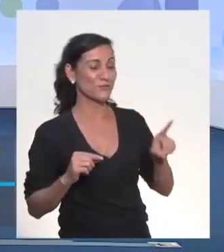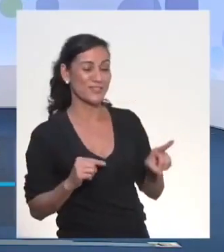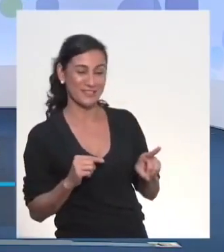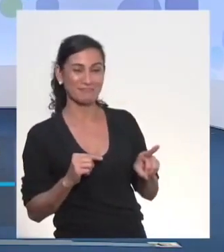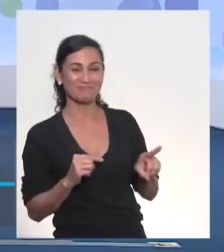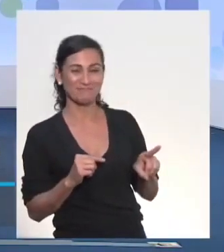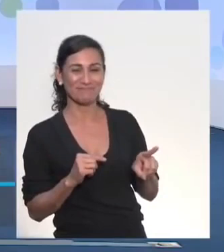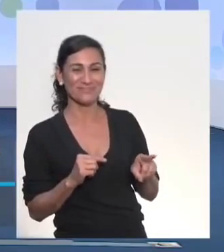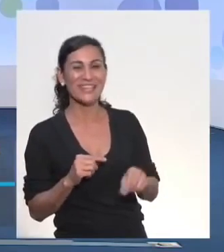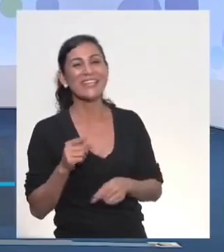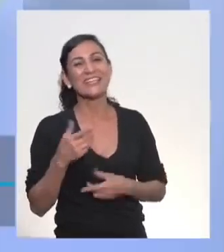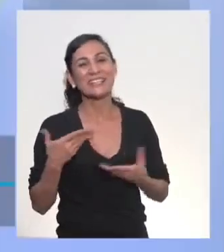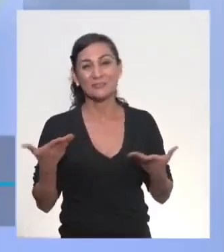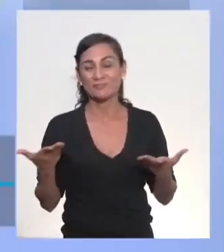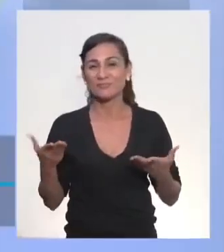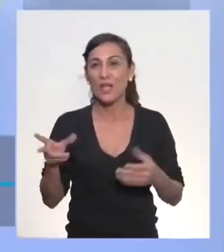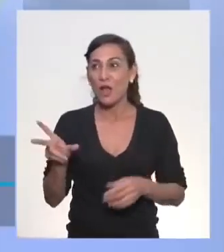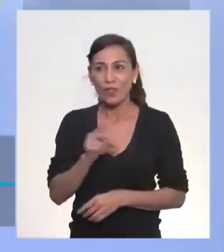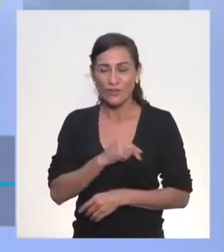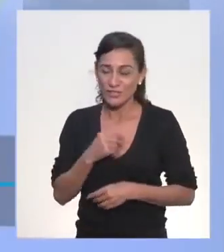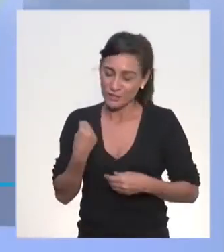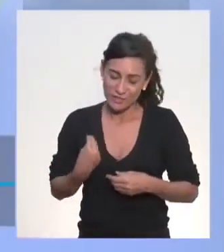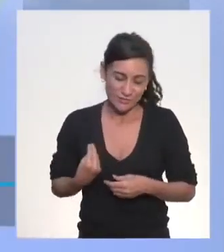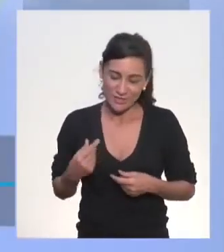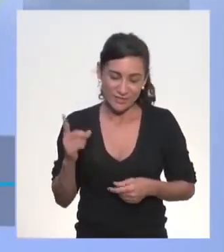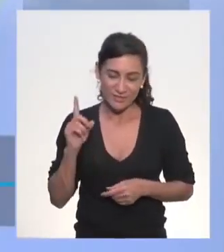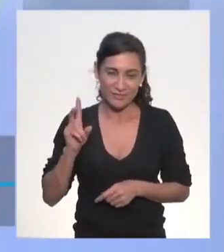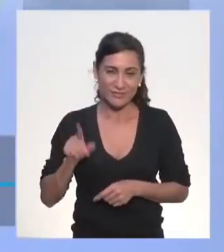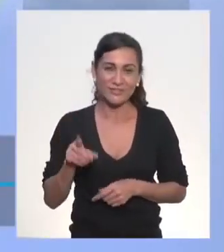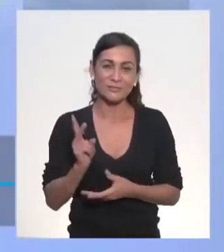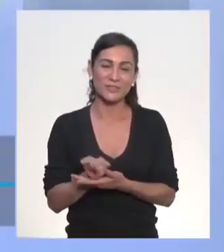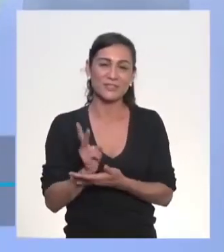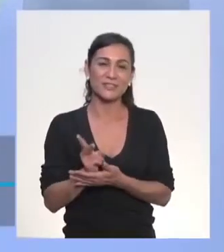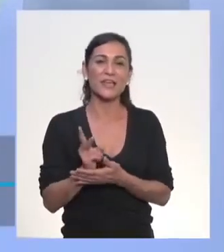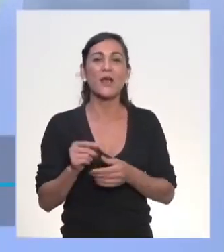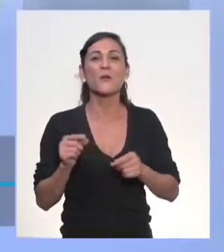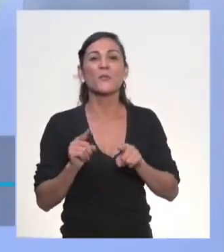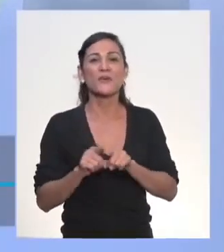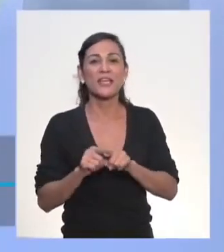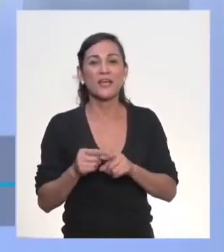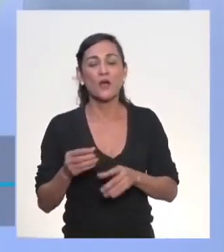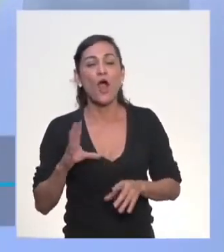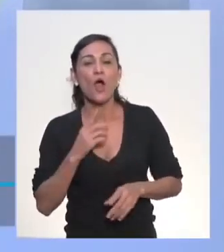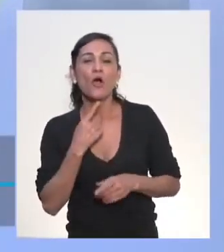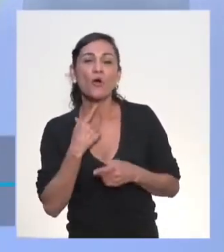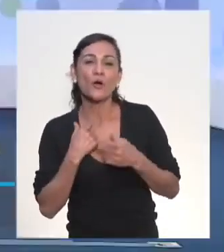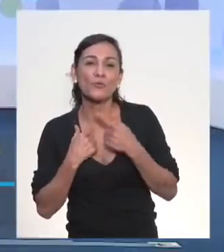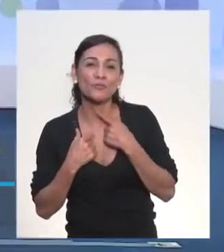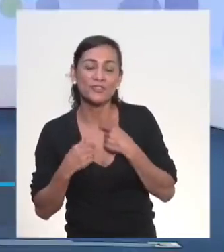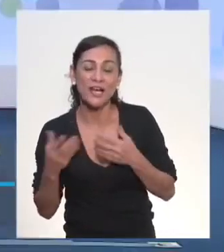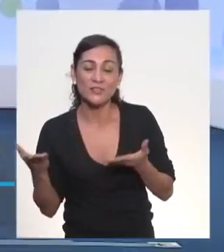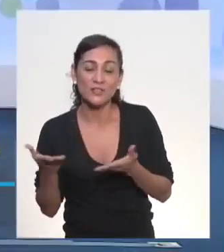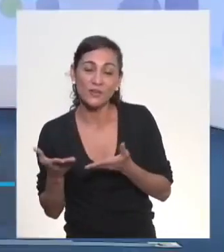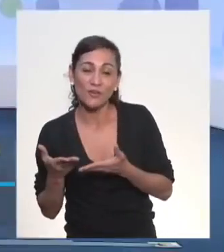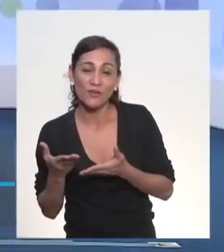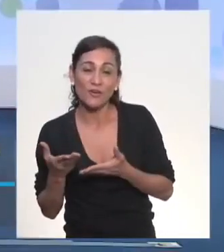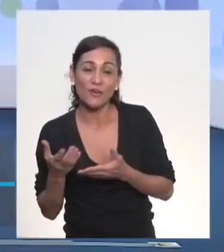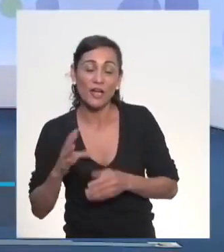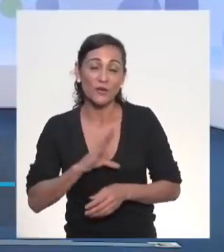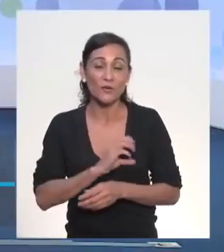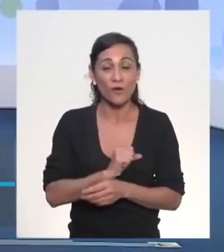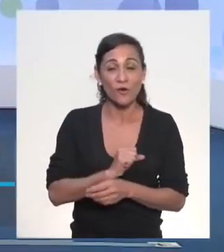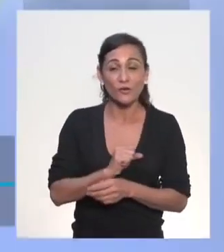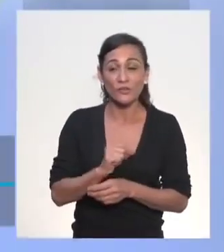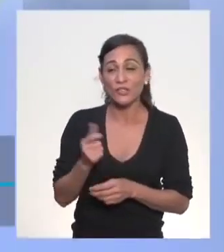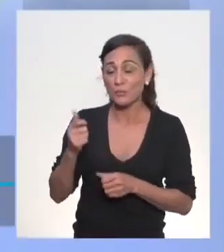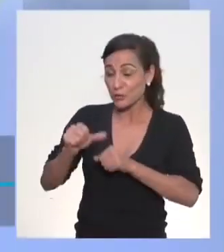sem não, é um cara que, a nossa vida é isso, gente. A gente gosta de uma coisa hoje, gosta de outra amanhã. Nesse sentido. Mais vivo, ou seja, tem